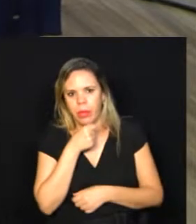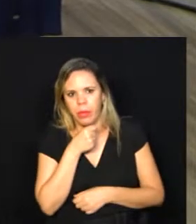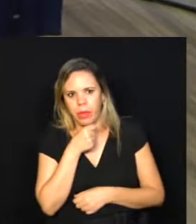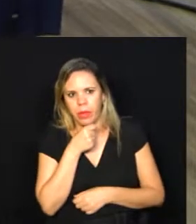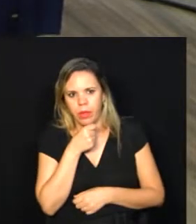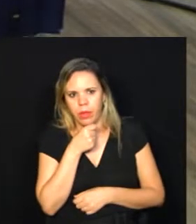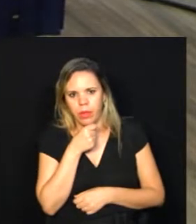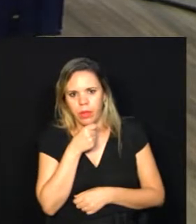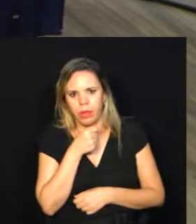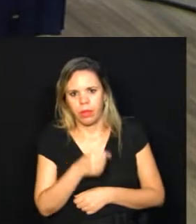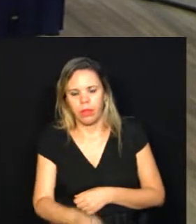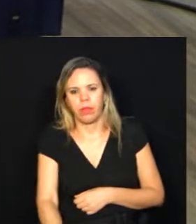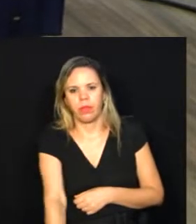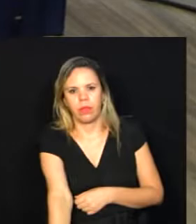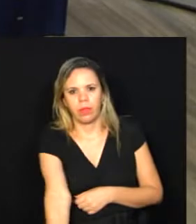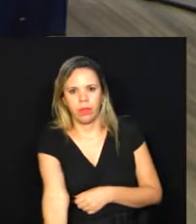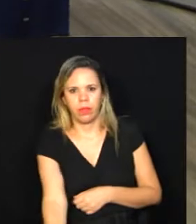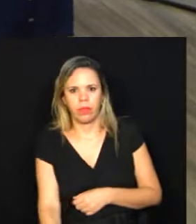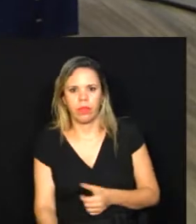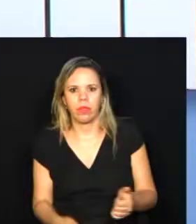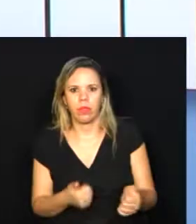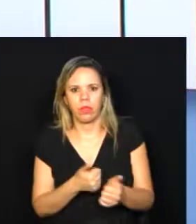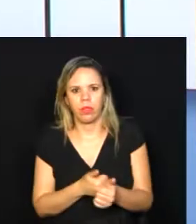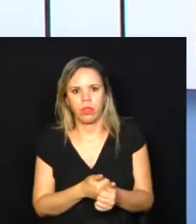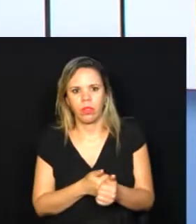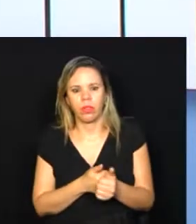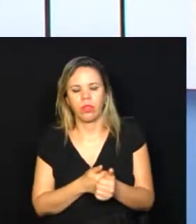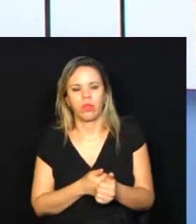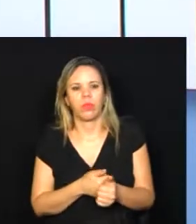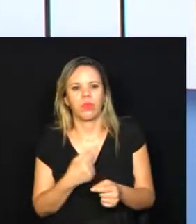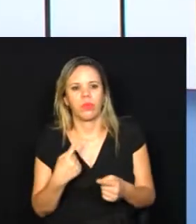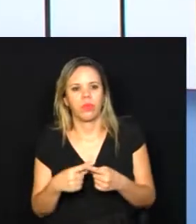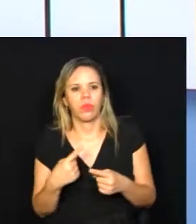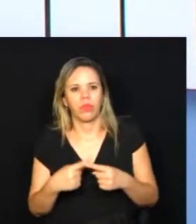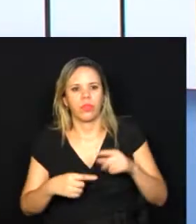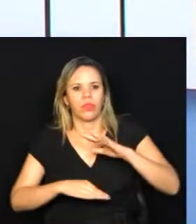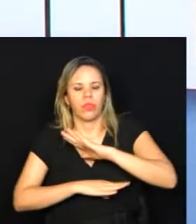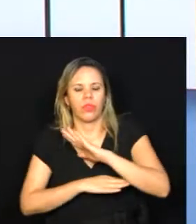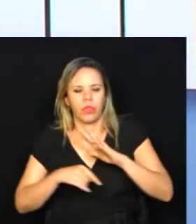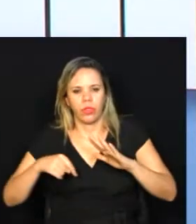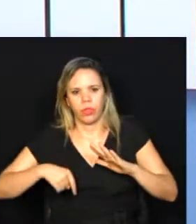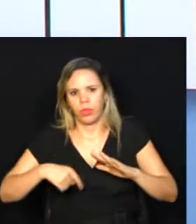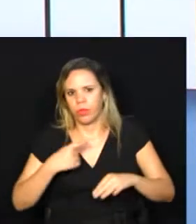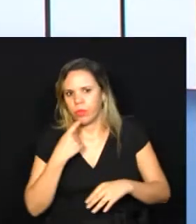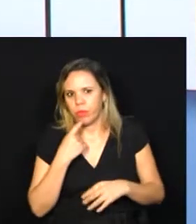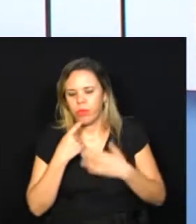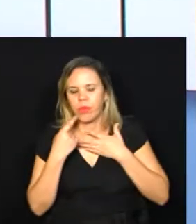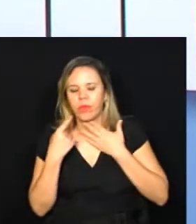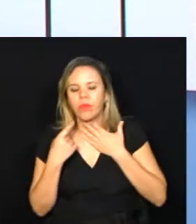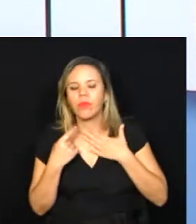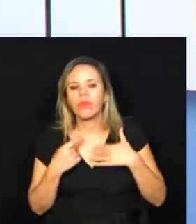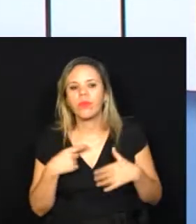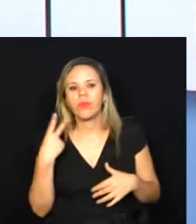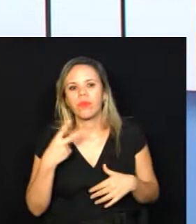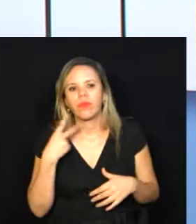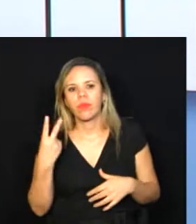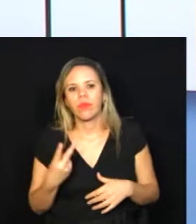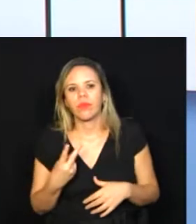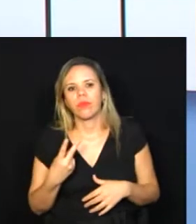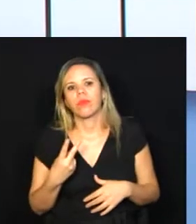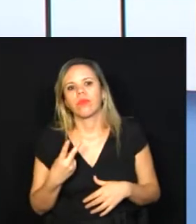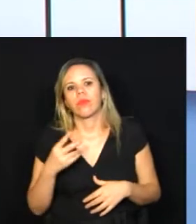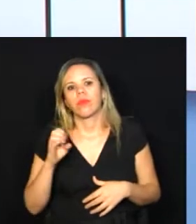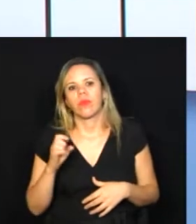reportagem sobre este assunto né e isso a gente acompanhou justamente porque a Câmara Municipal de Campinas através do vereador